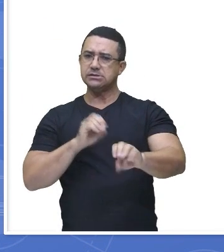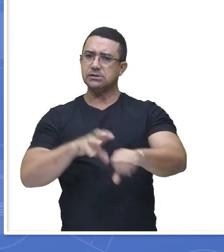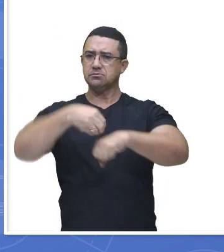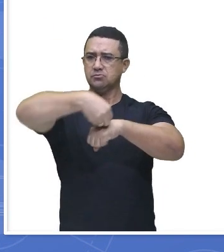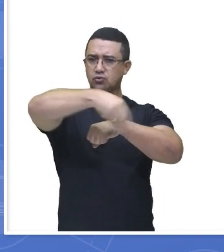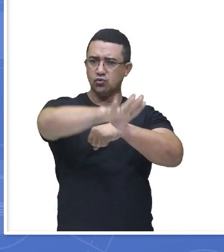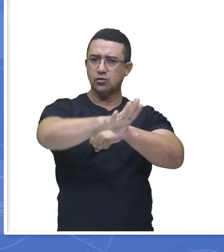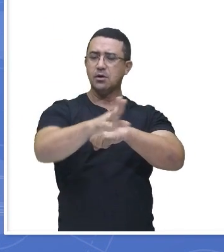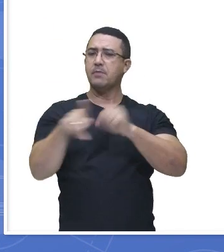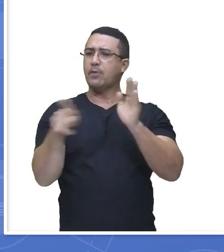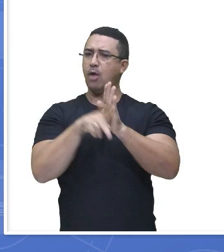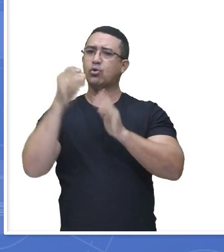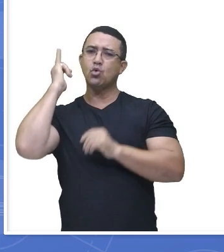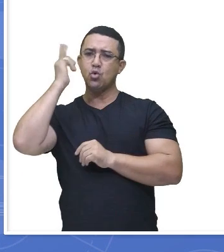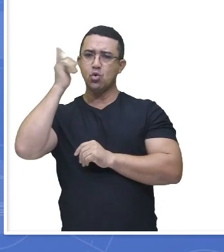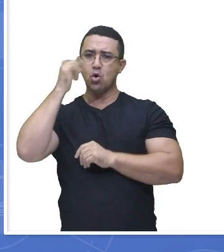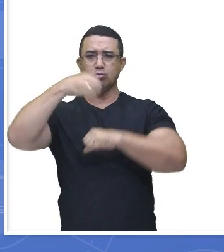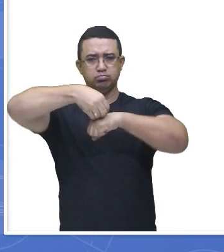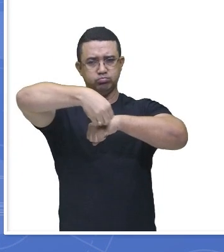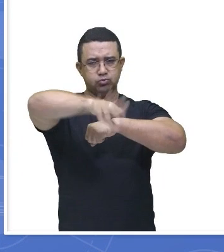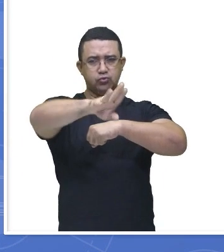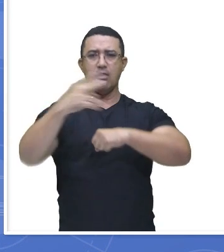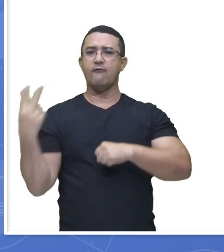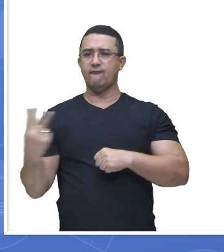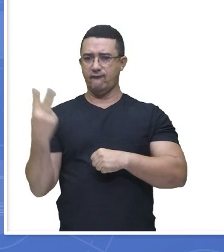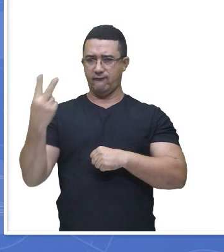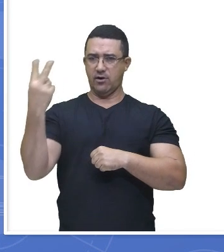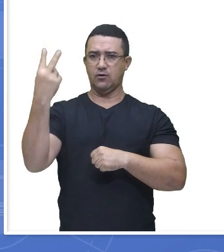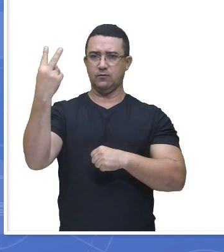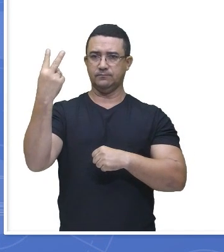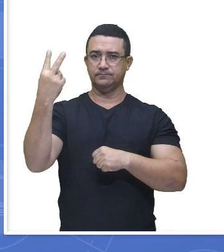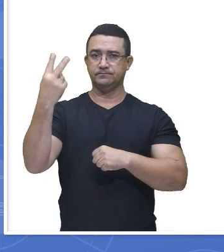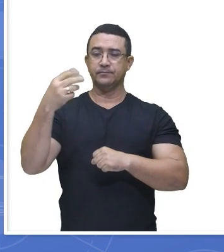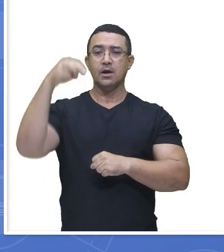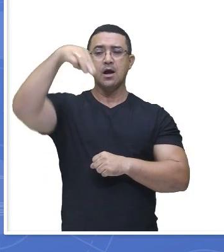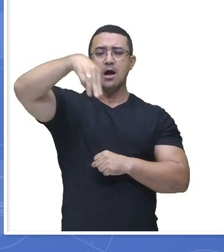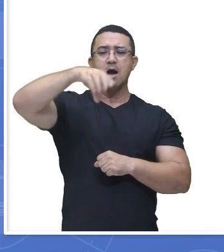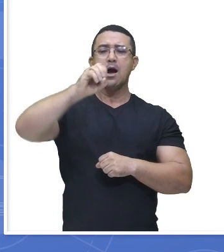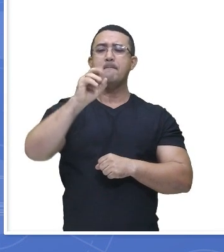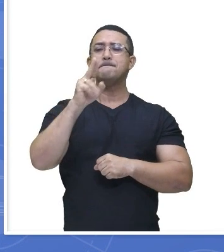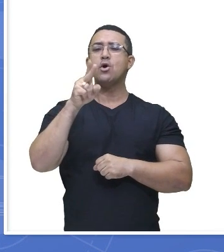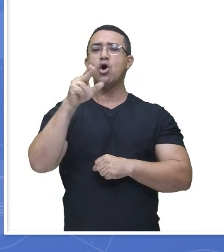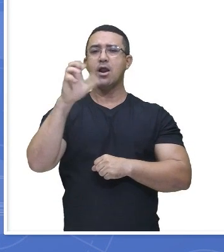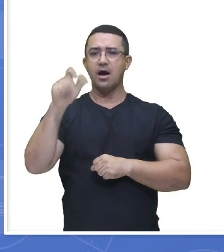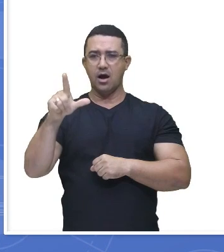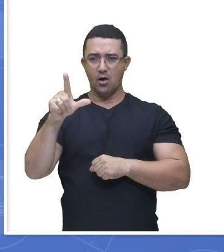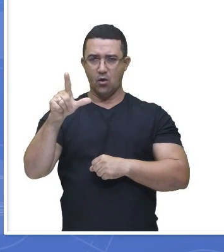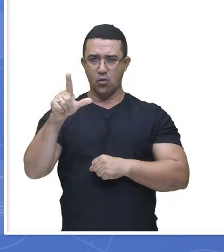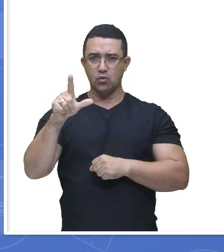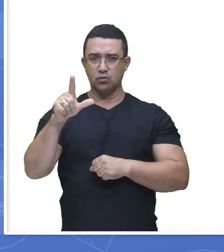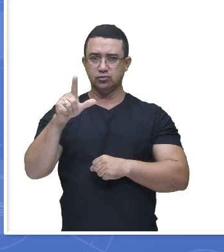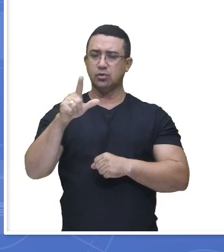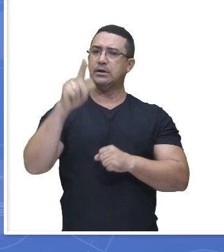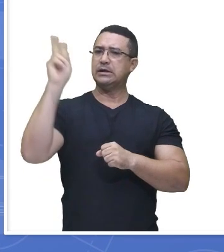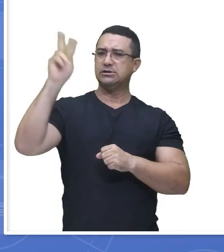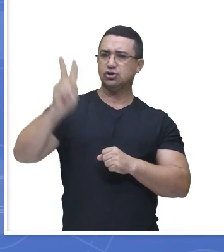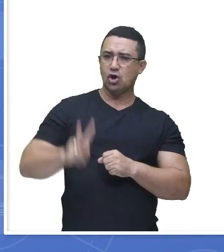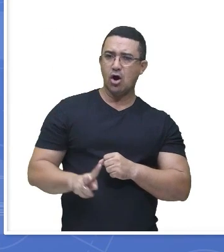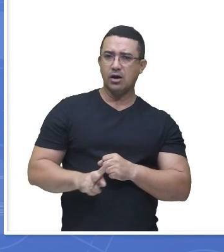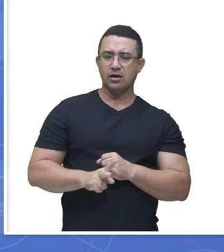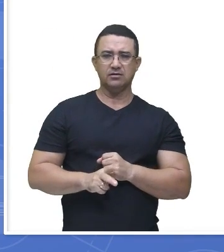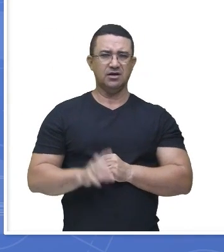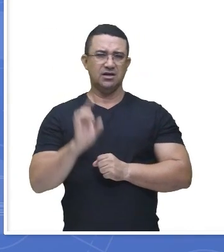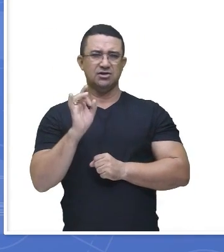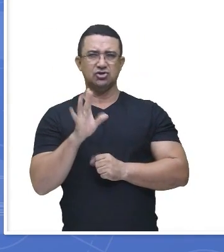de um conto, ela repassa valores. E a moral, só lembrando de ontem quando eu falei, a moral de uma história, ela não é